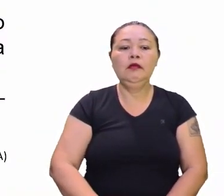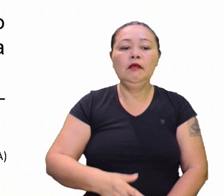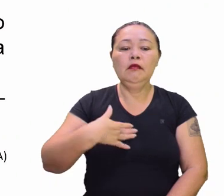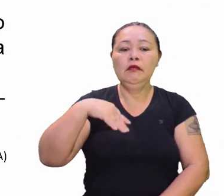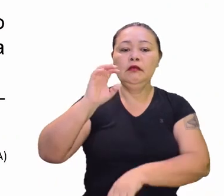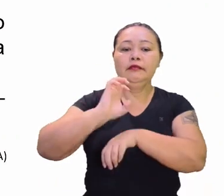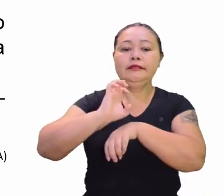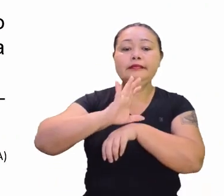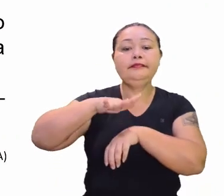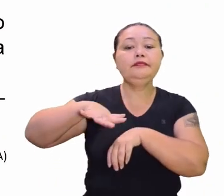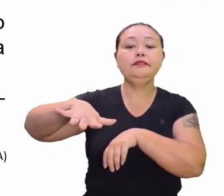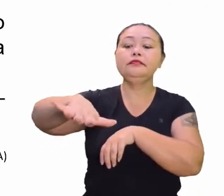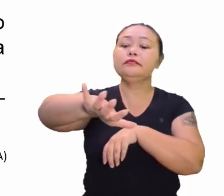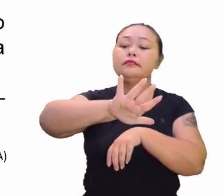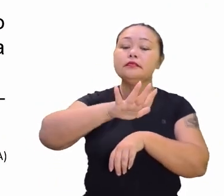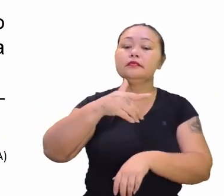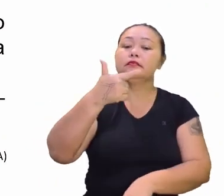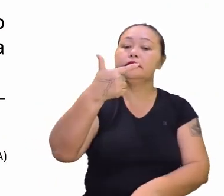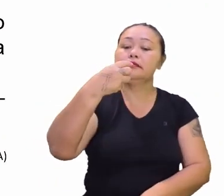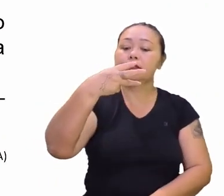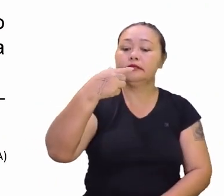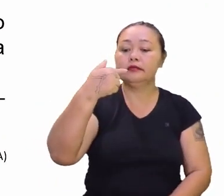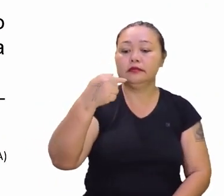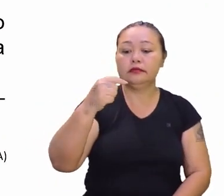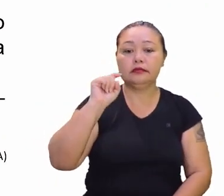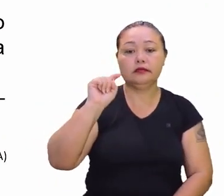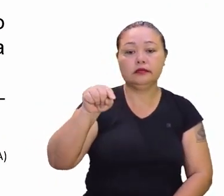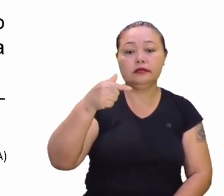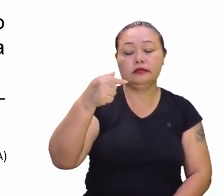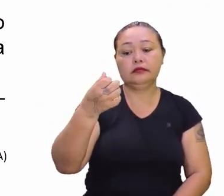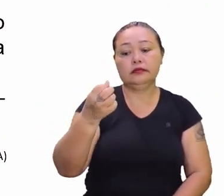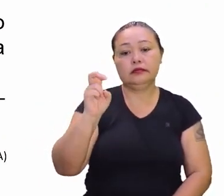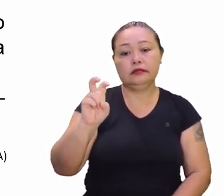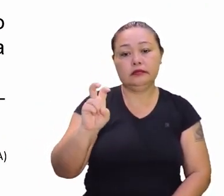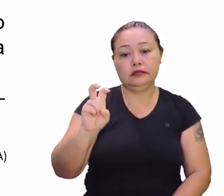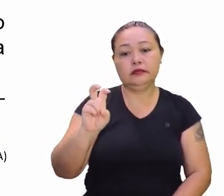O Estado possui uma área de